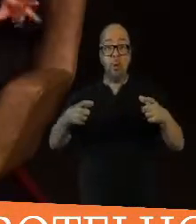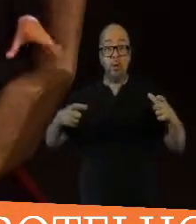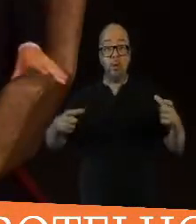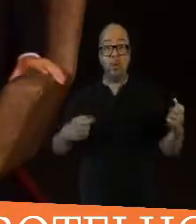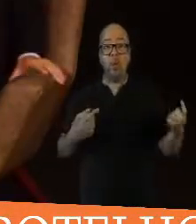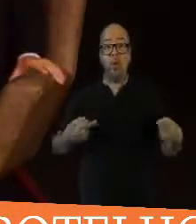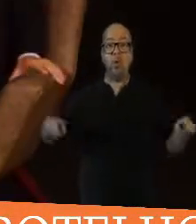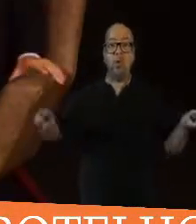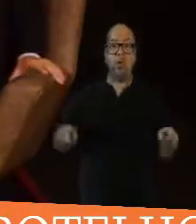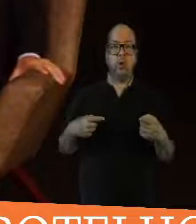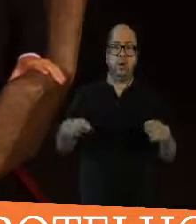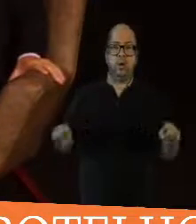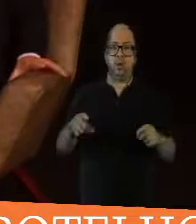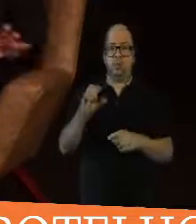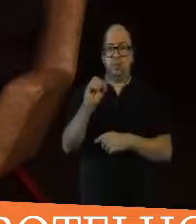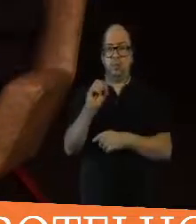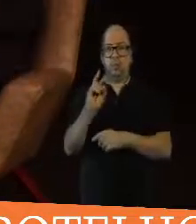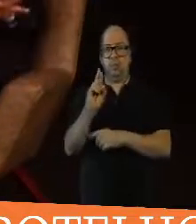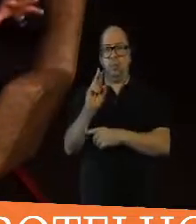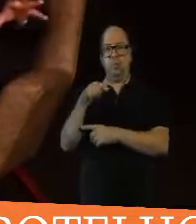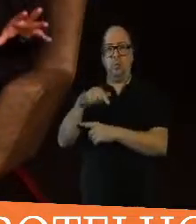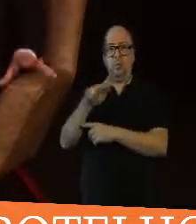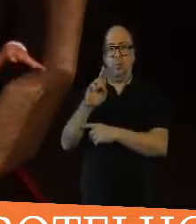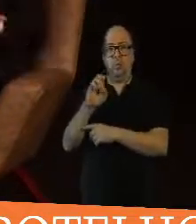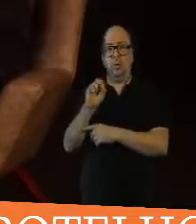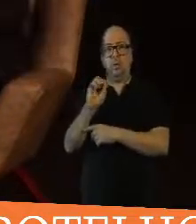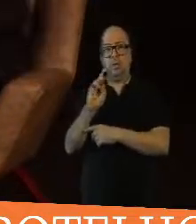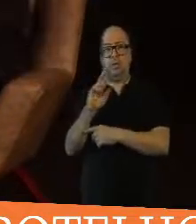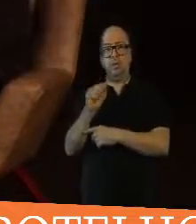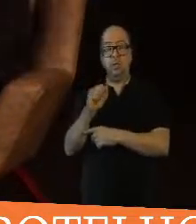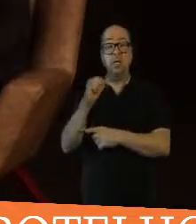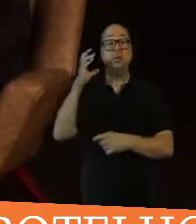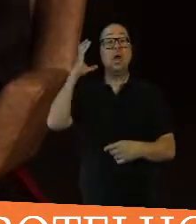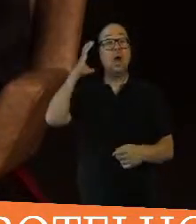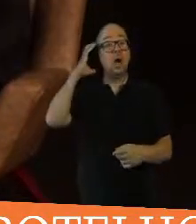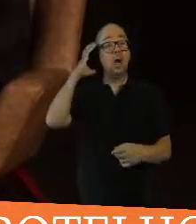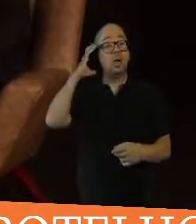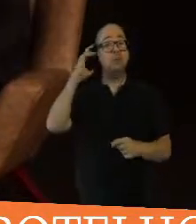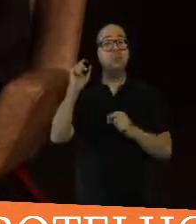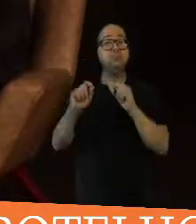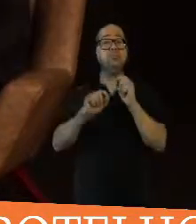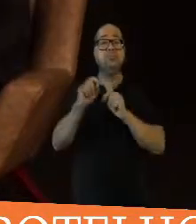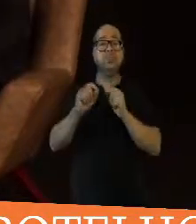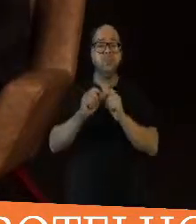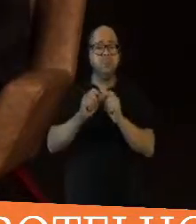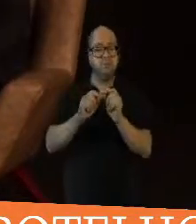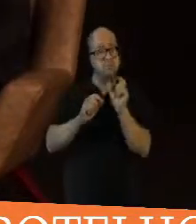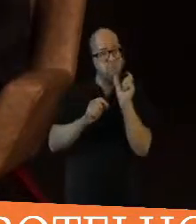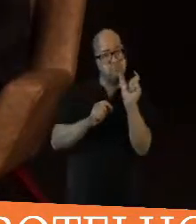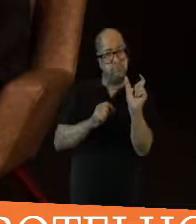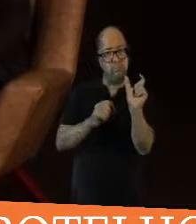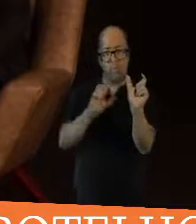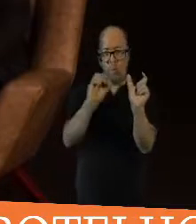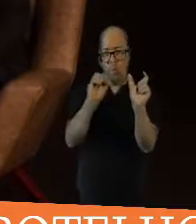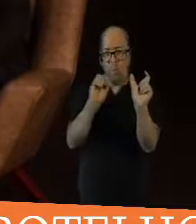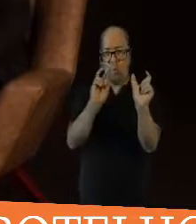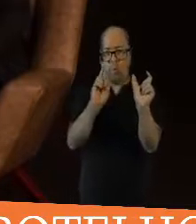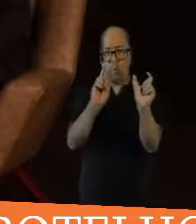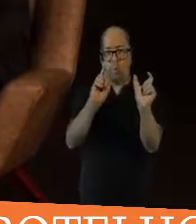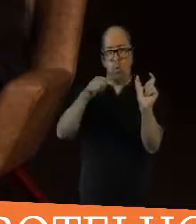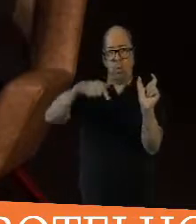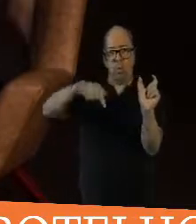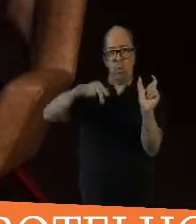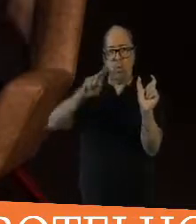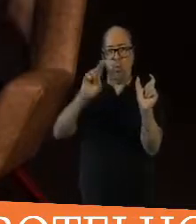chamadas orquestras de rádio. Aqui talvez seja importante fazer uma ressalvazinha, porque a palavra orquestra, naquela época, não queria